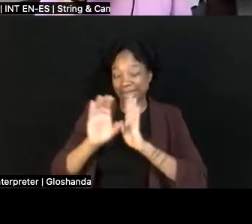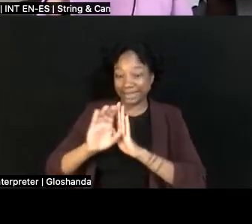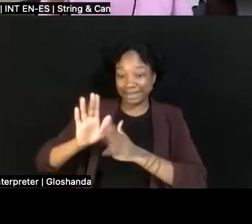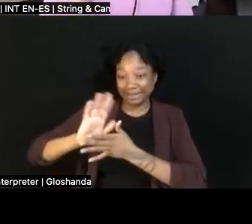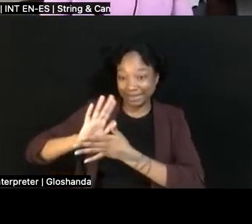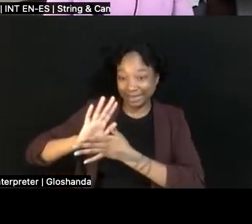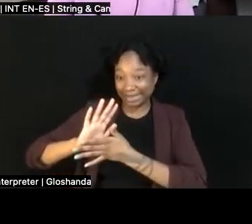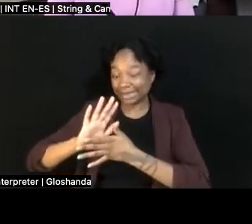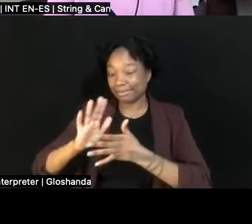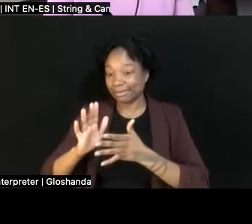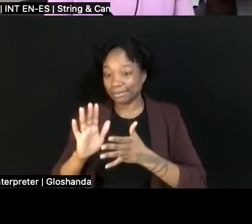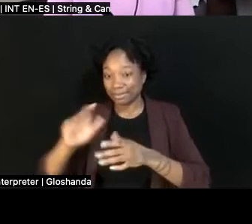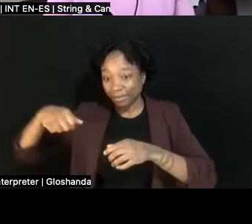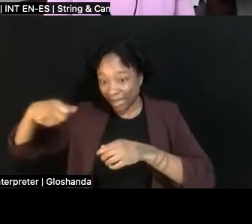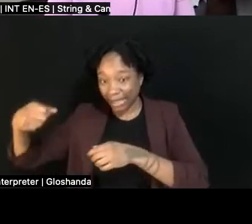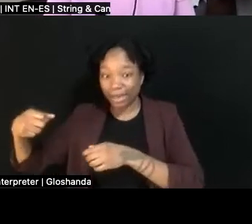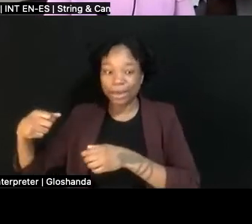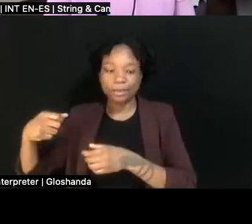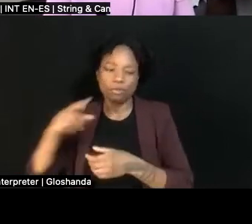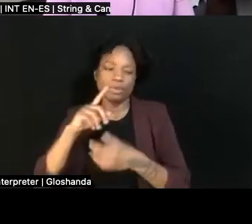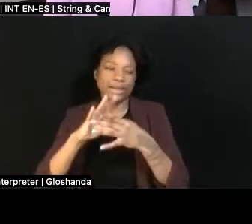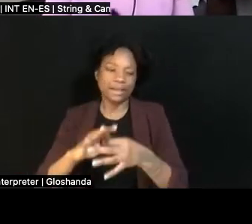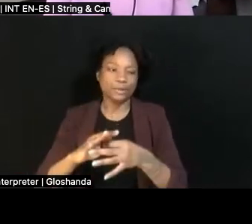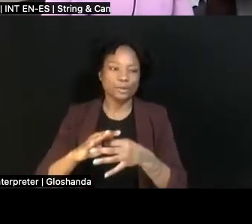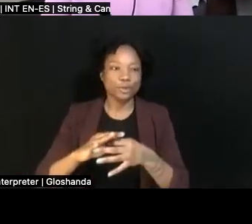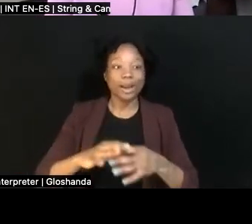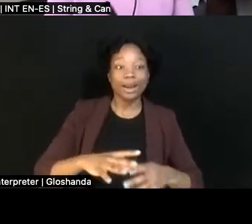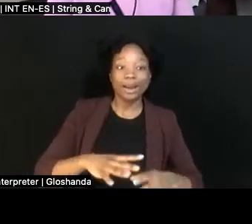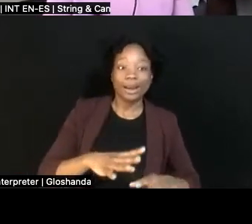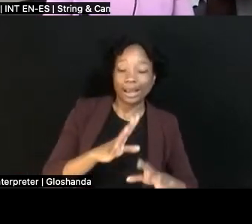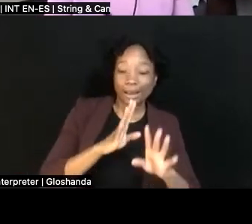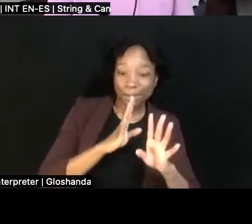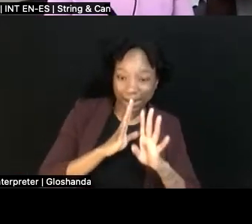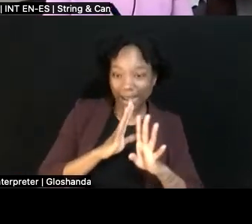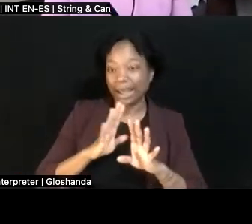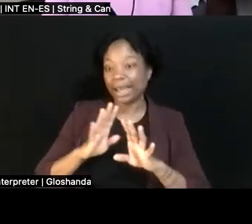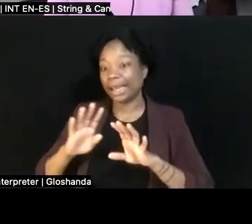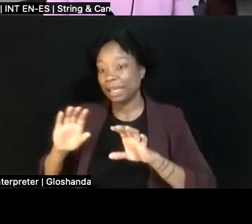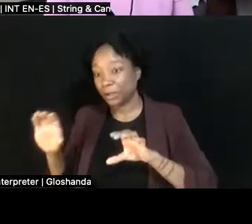questão de falar e de fazer um pouco diferente